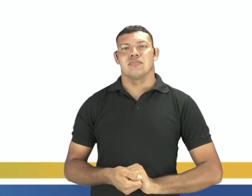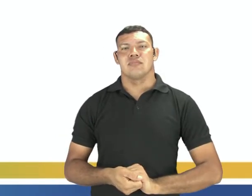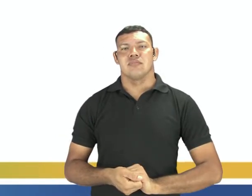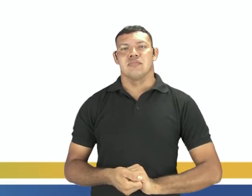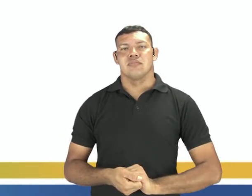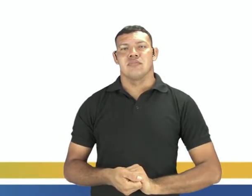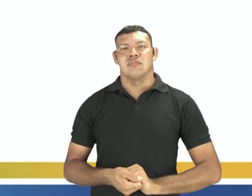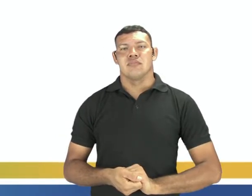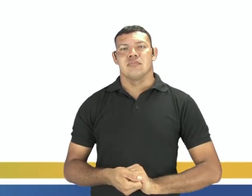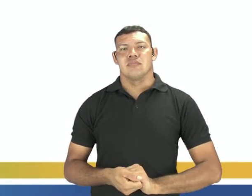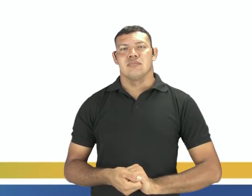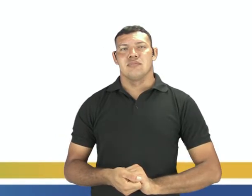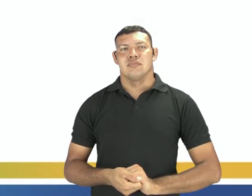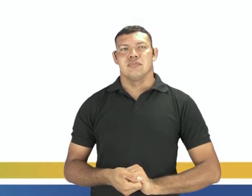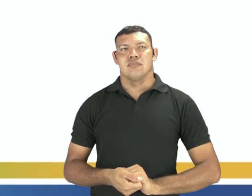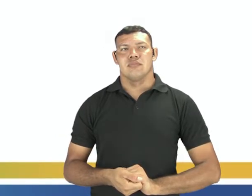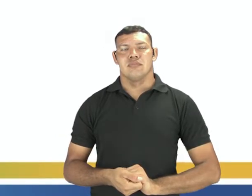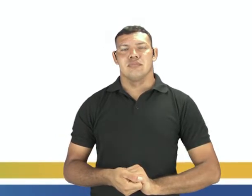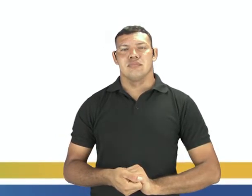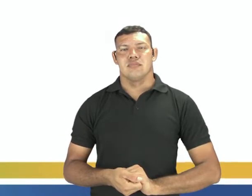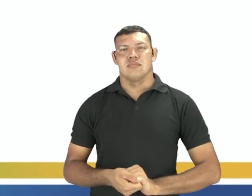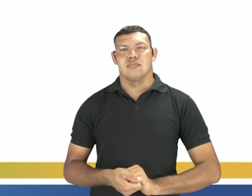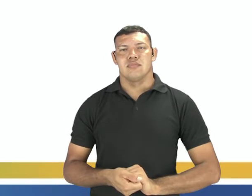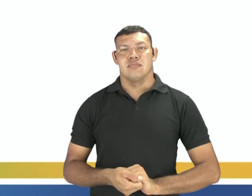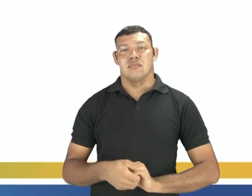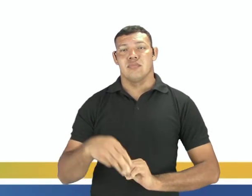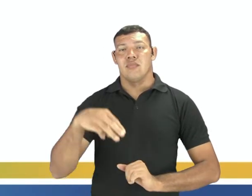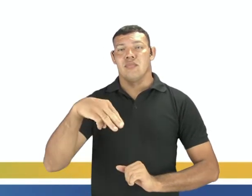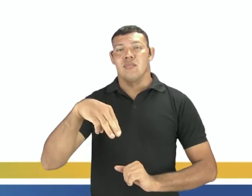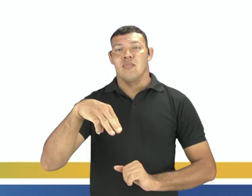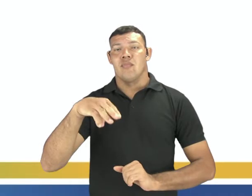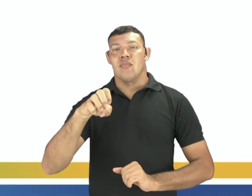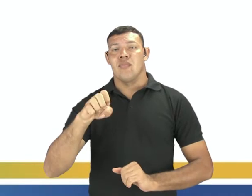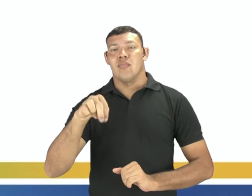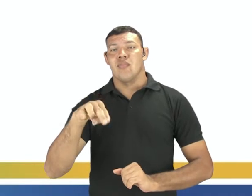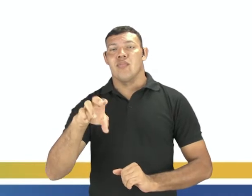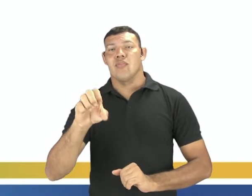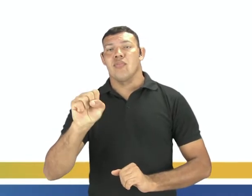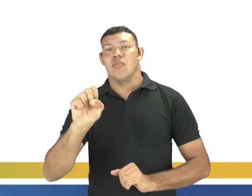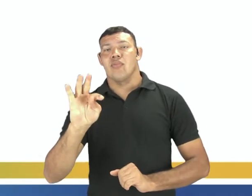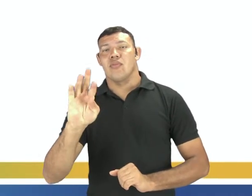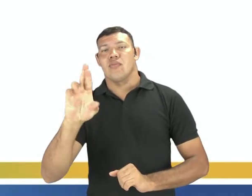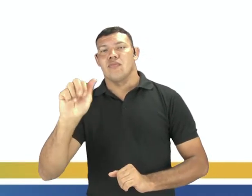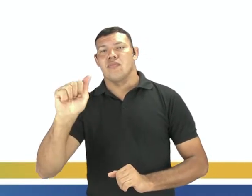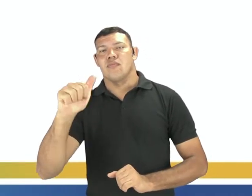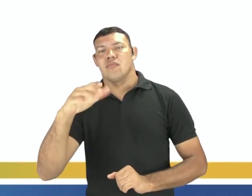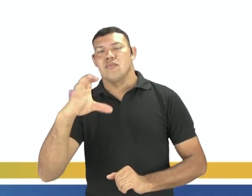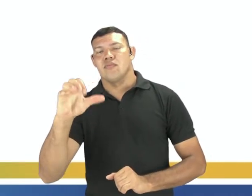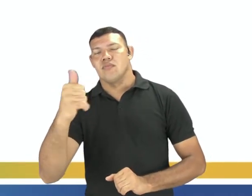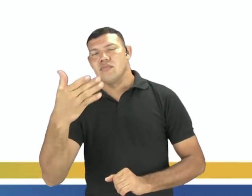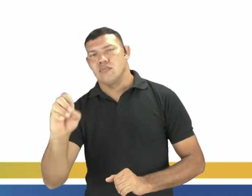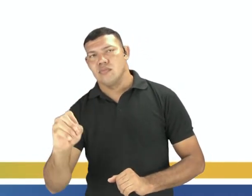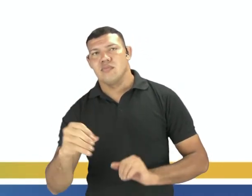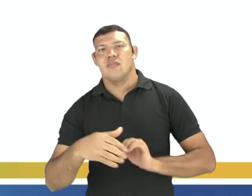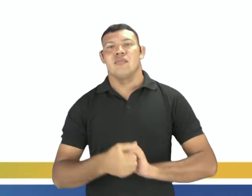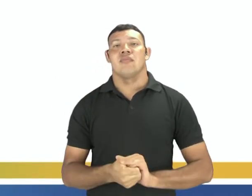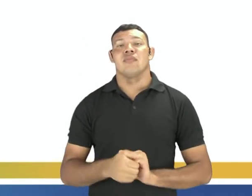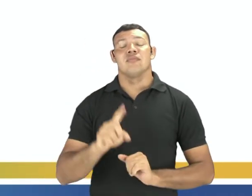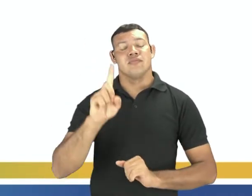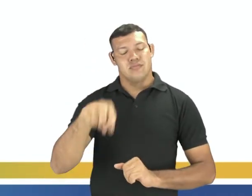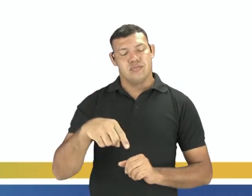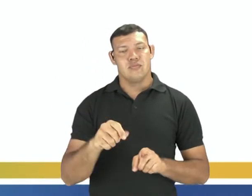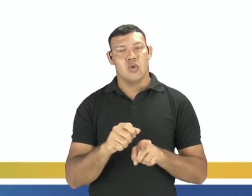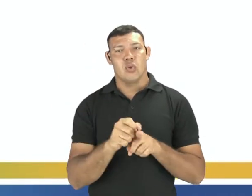Também umas transformações que acontecem corporal é a menstruação, no caso das meninas, né? E no caso dos meninos é